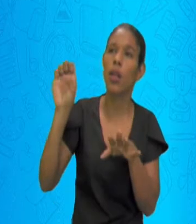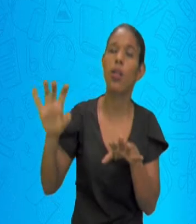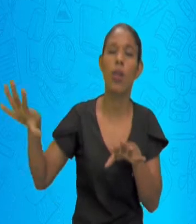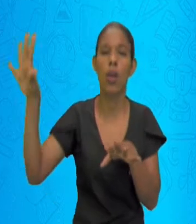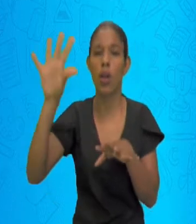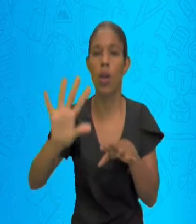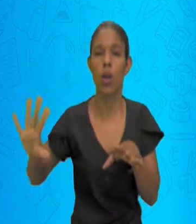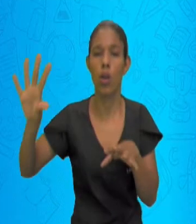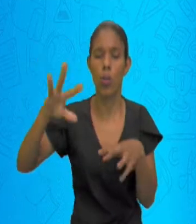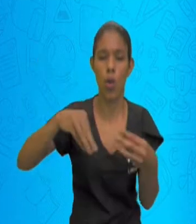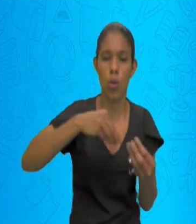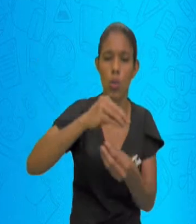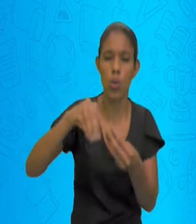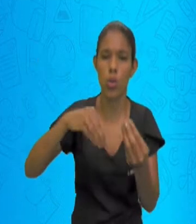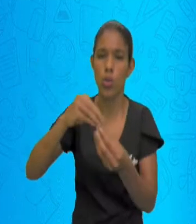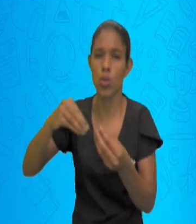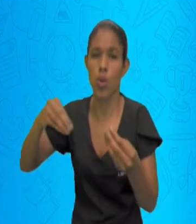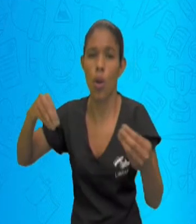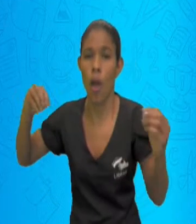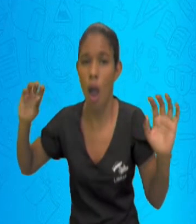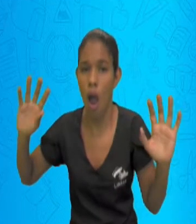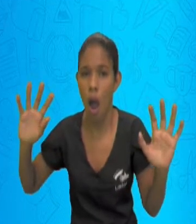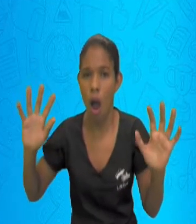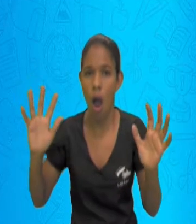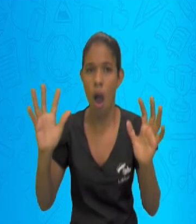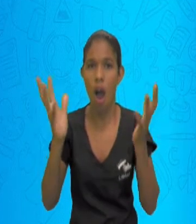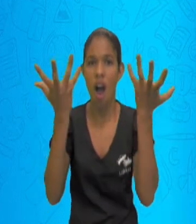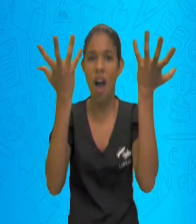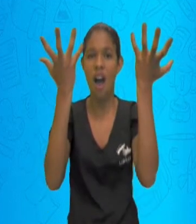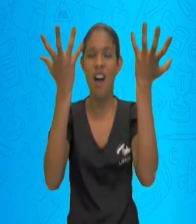festa representativa brasileira.